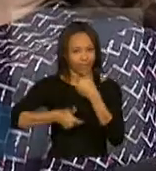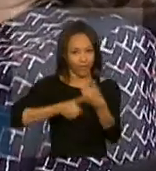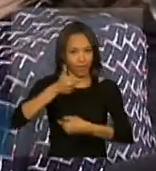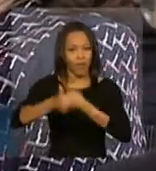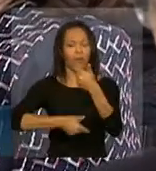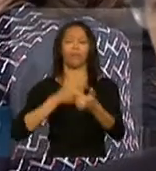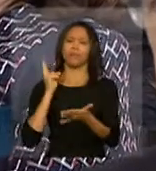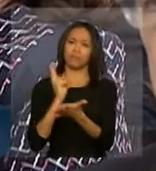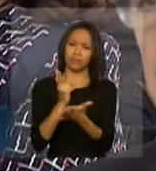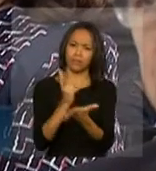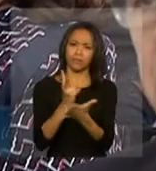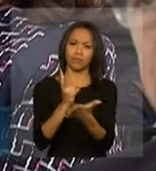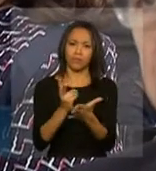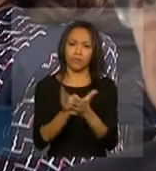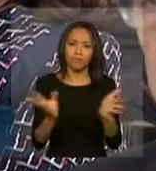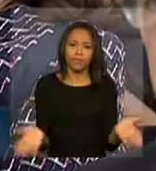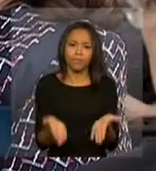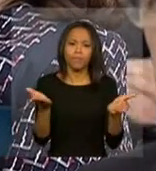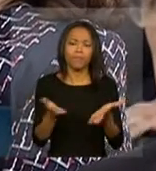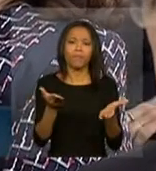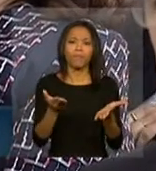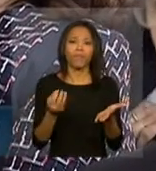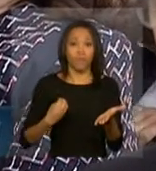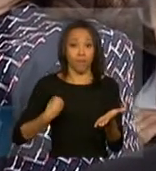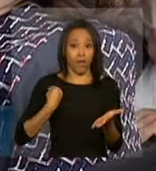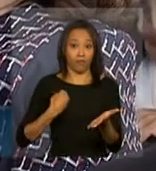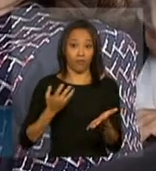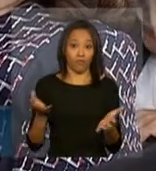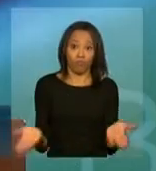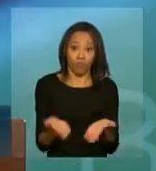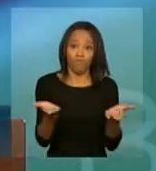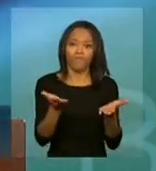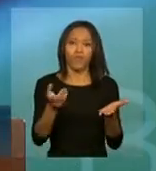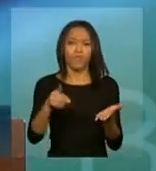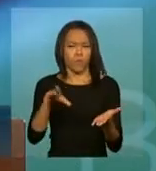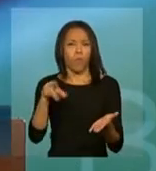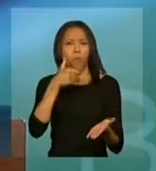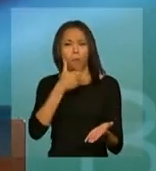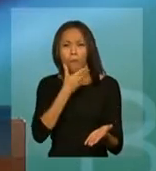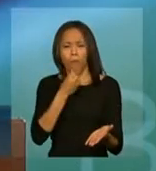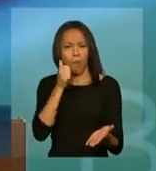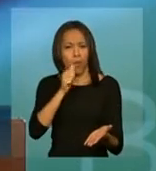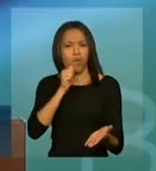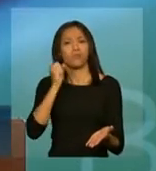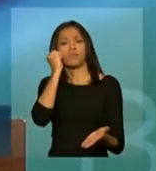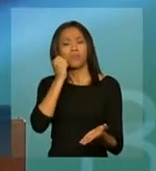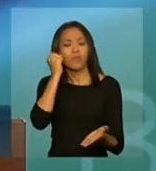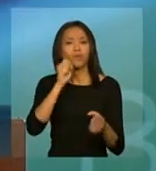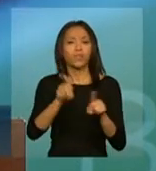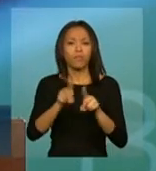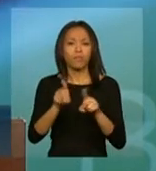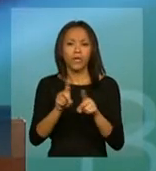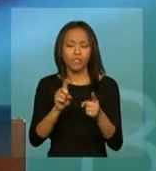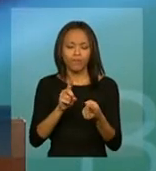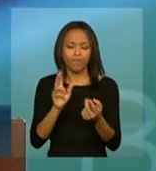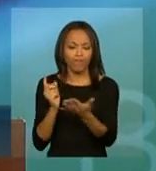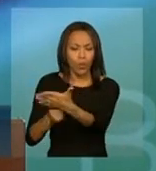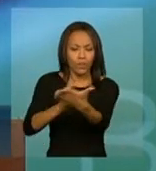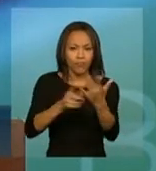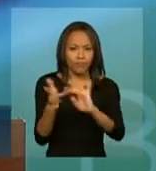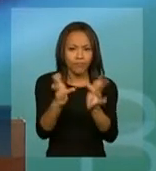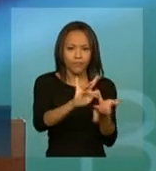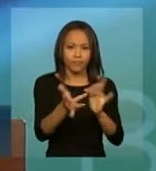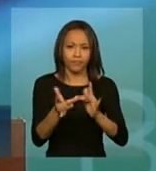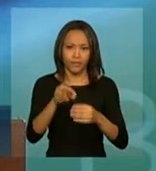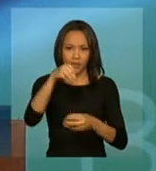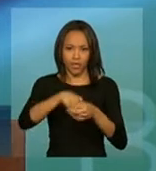dado contribuições imensas para a vida legislativa, não só como uma grande senadora e como ministra da Articulação Institucional. Nossa